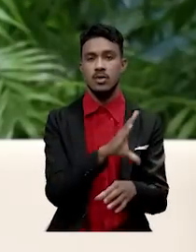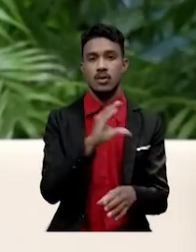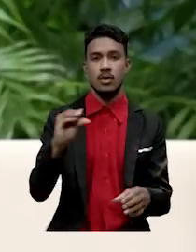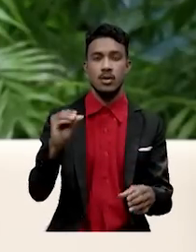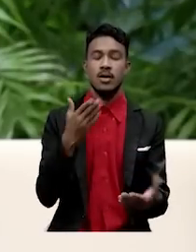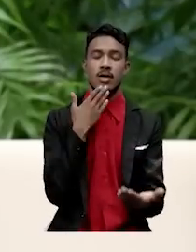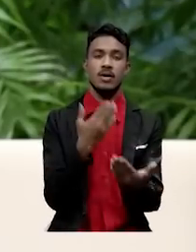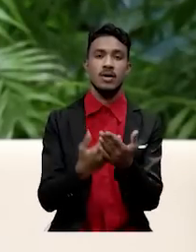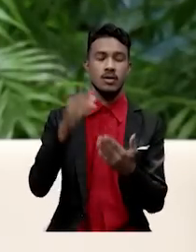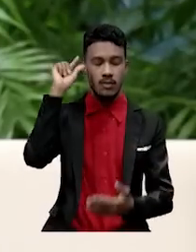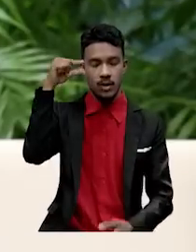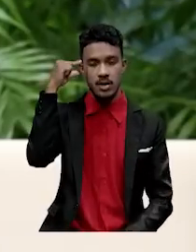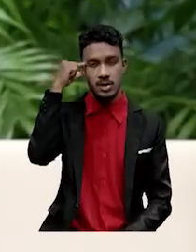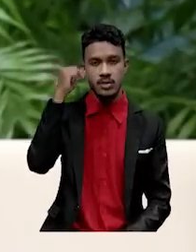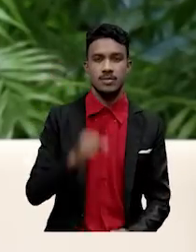governação,